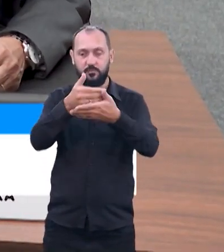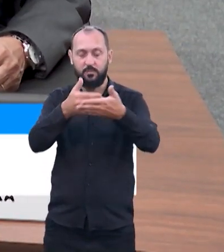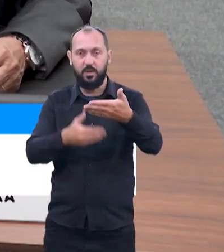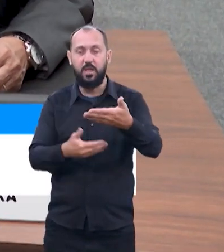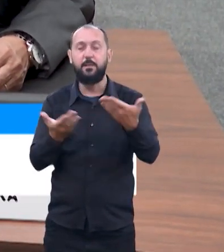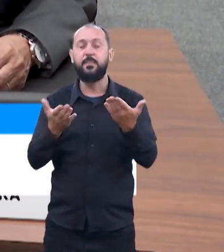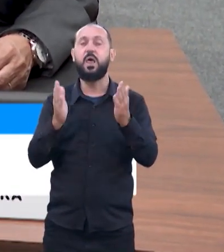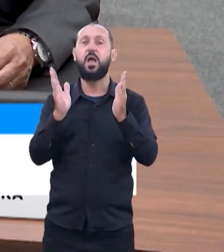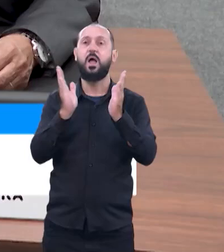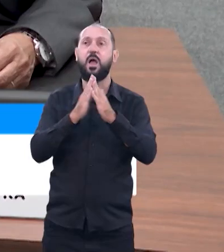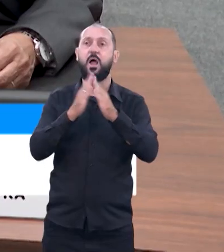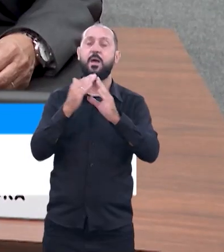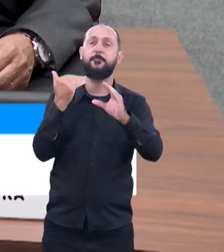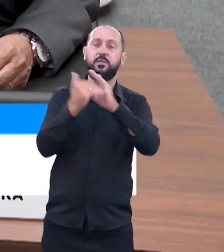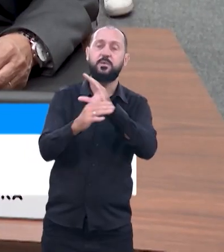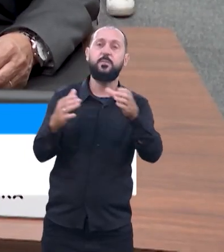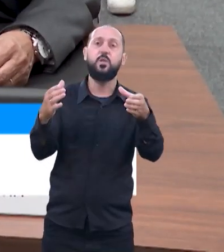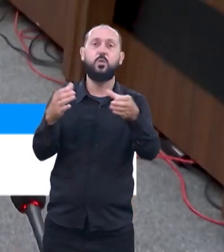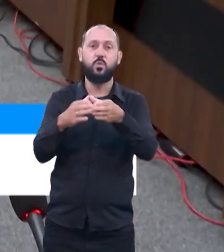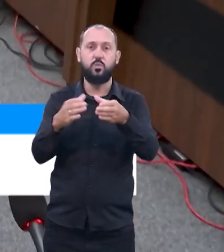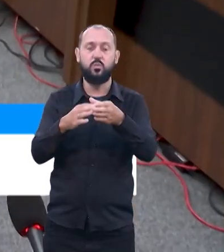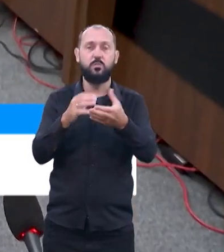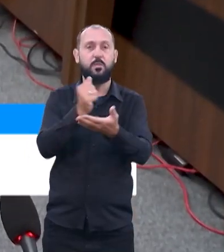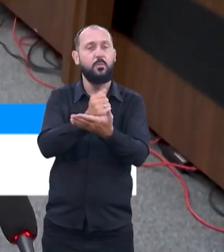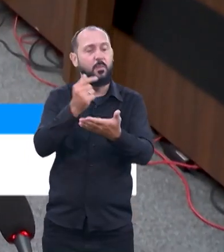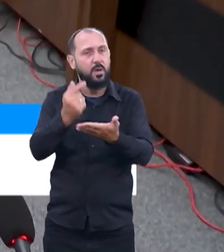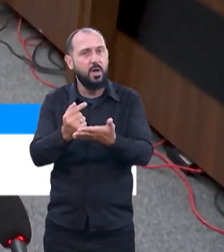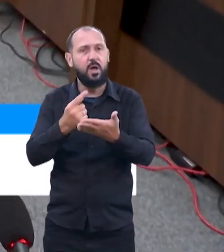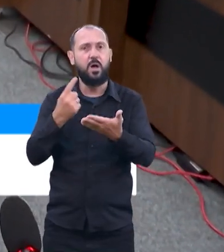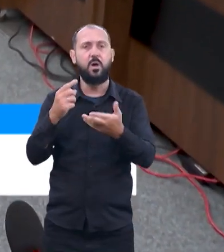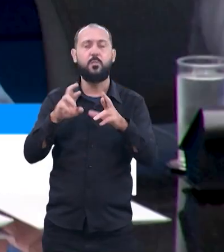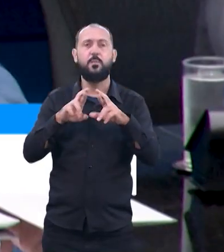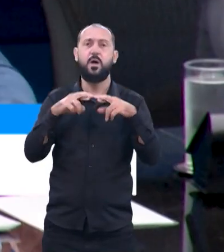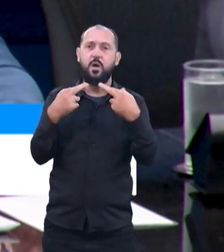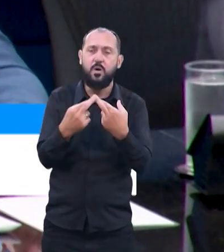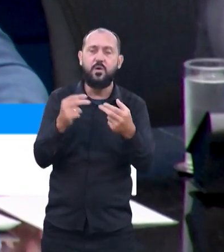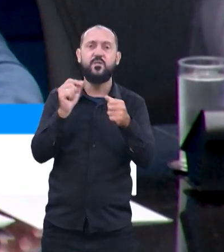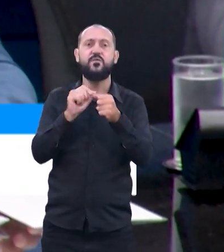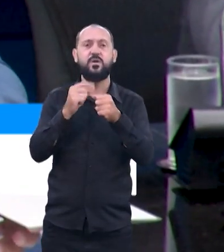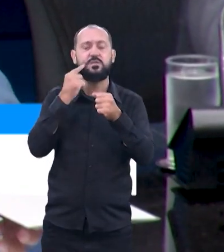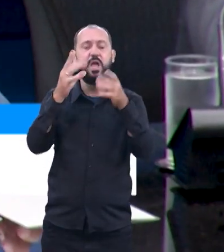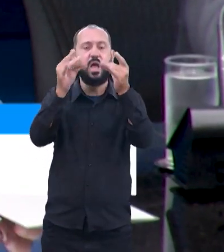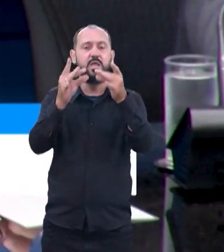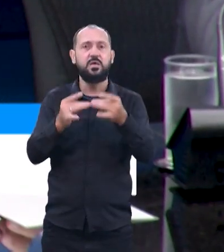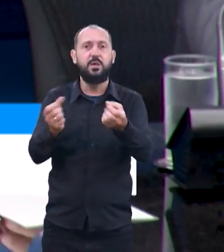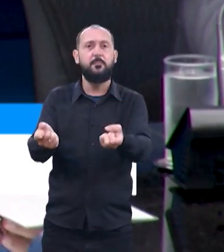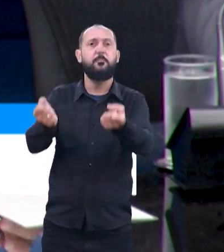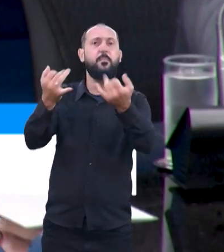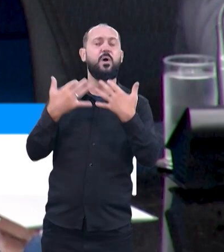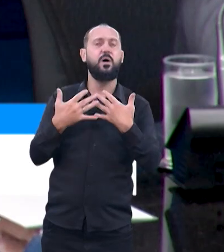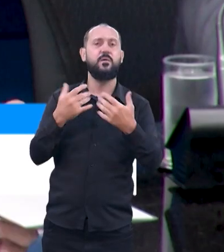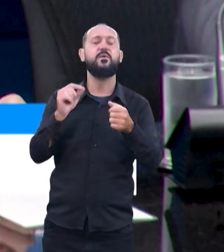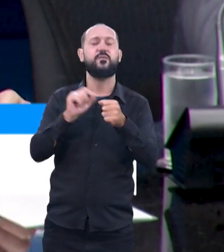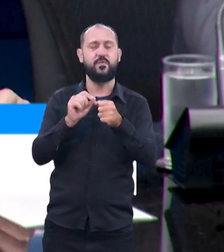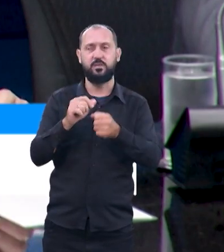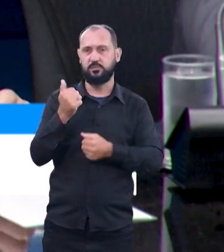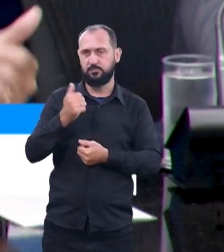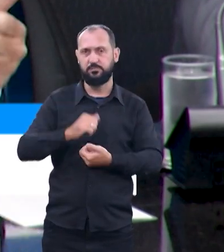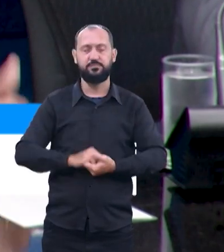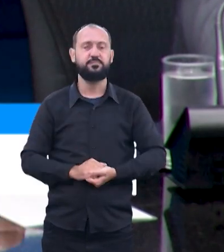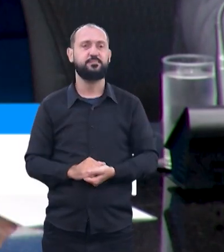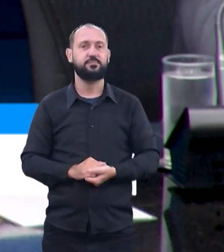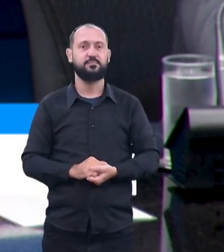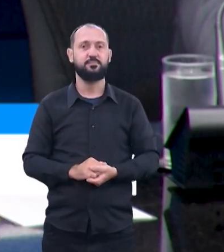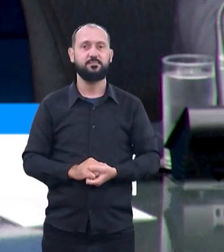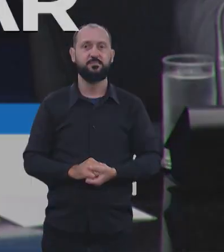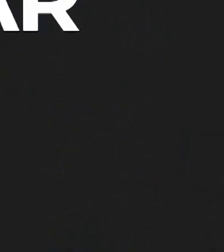para dar encaminhamento, o requerimento pela casa e encaminhar a comissão, até para marcar uma reunião, para trazer detalhes de como que está, a